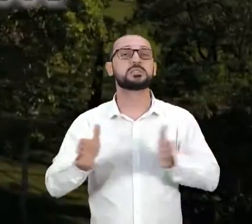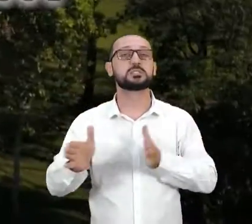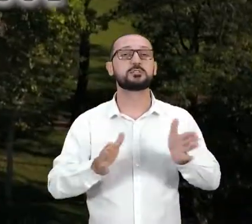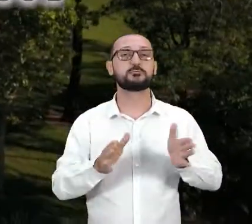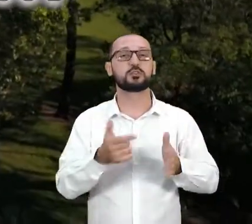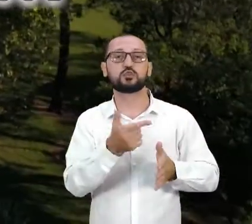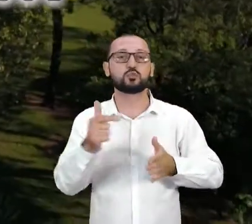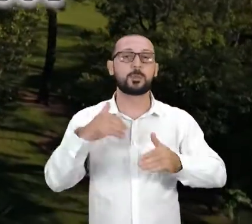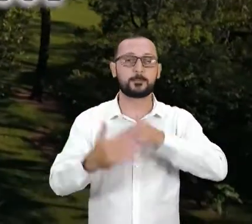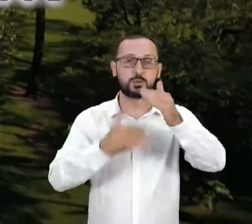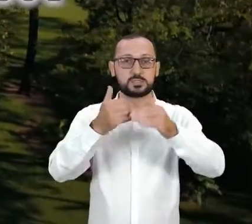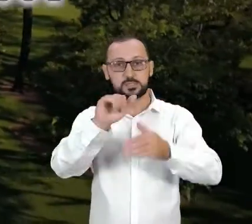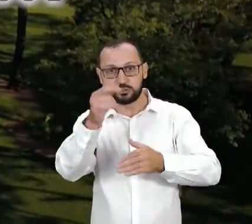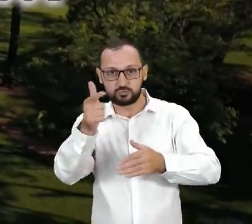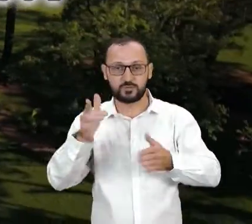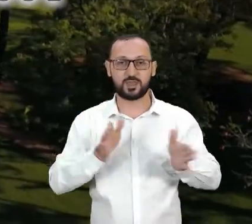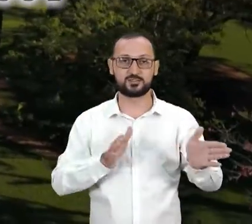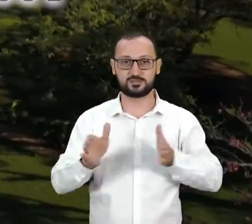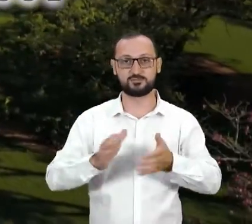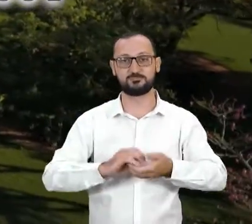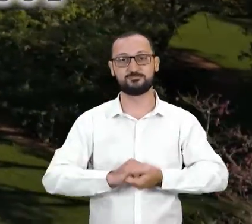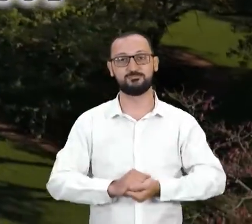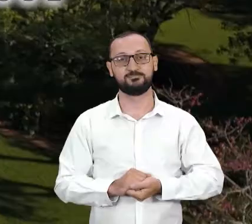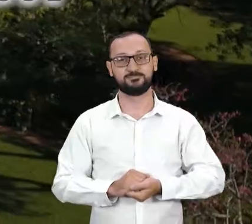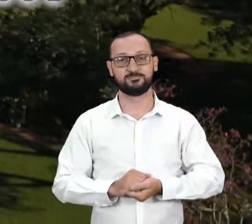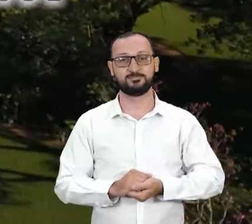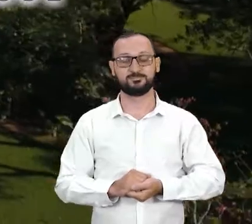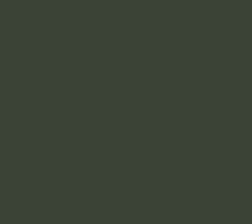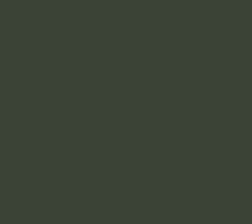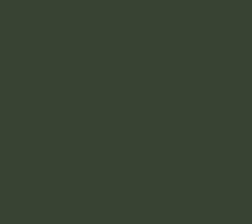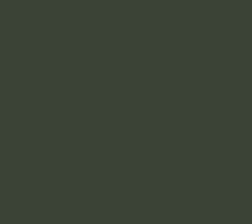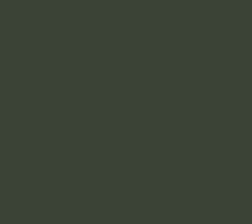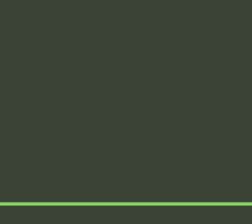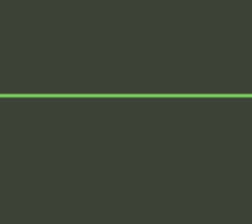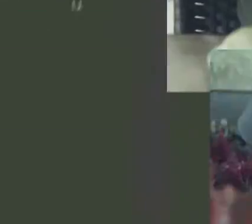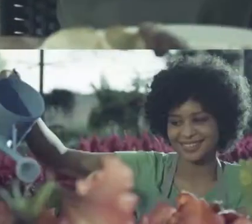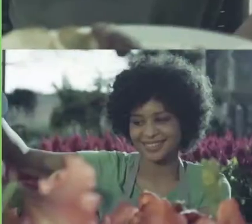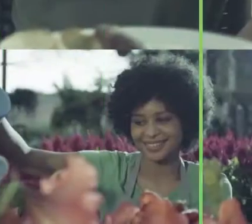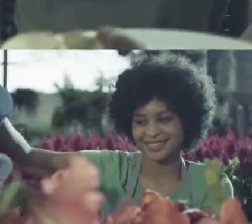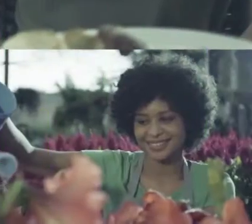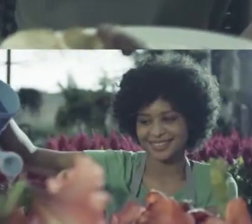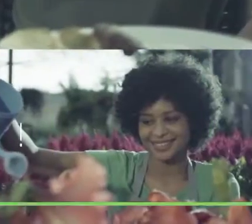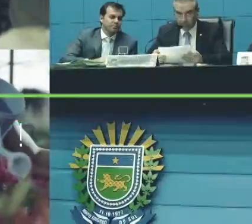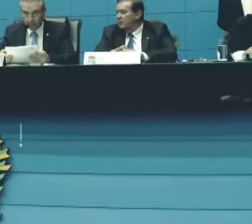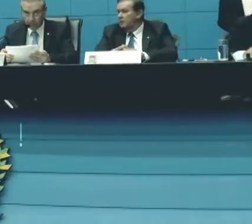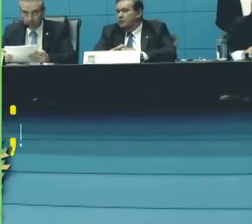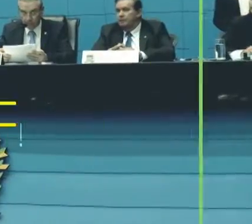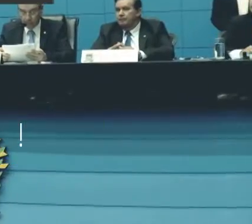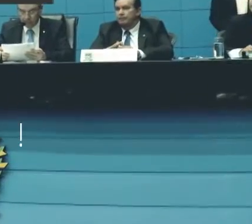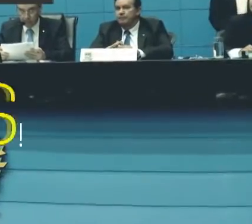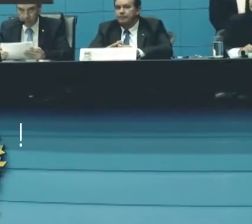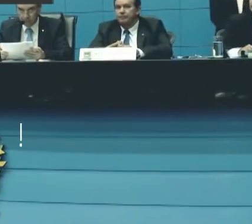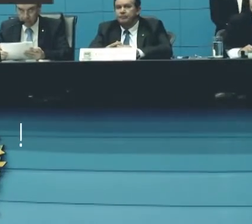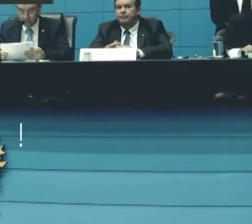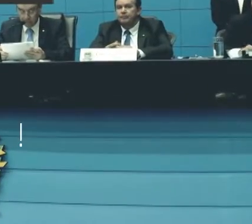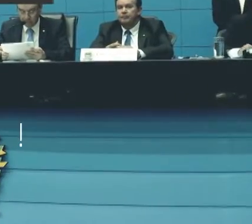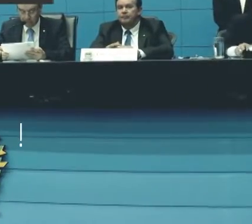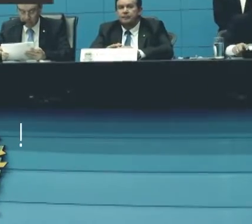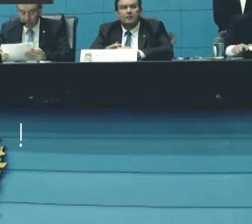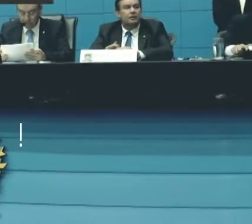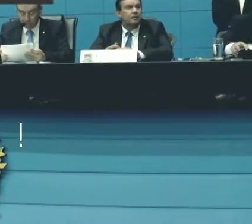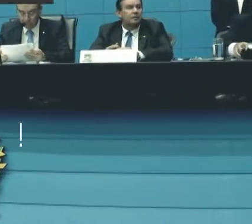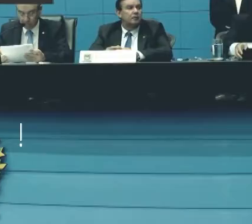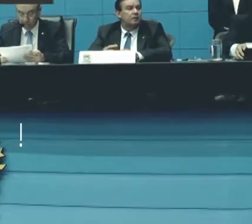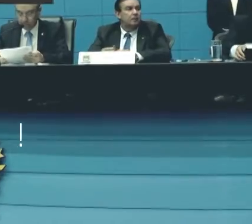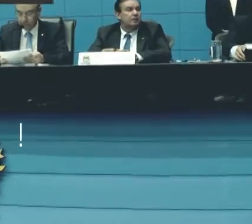mostrando que não tem progresso sem acesso. Por que modernizar? Para conectar, mas não se